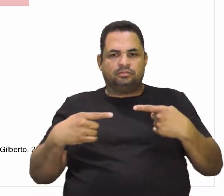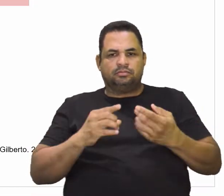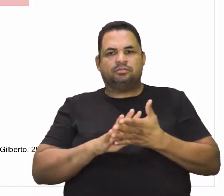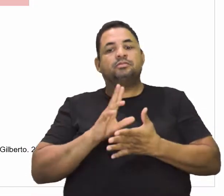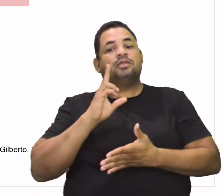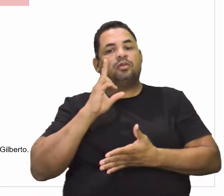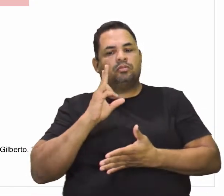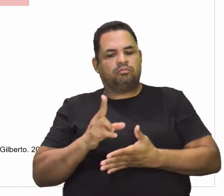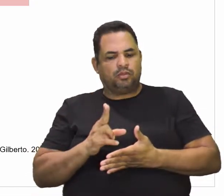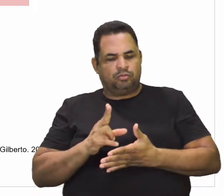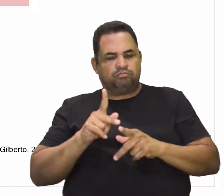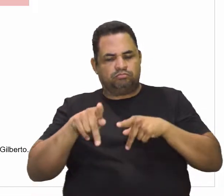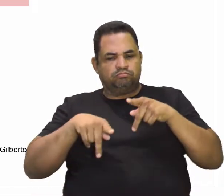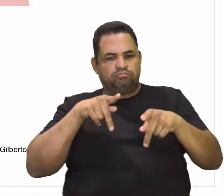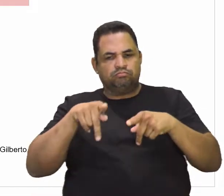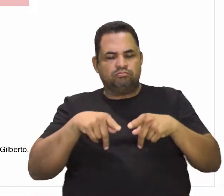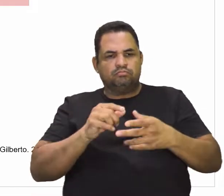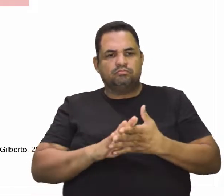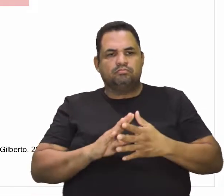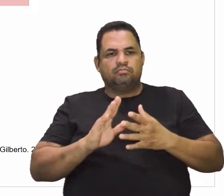povo. Mas árabe